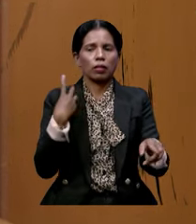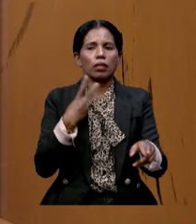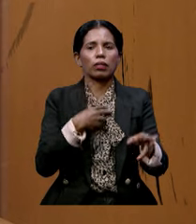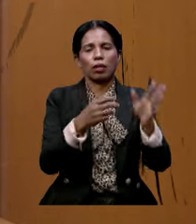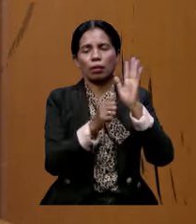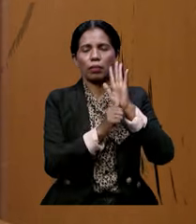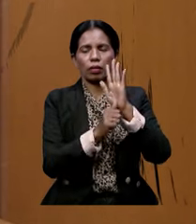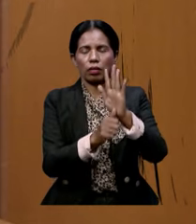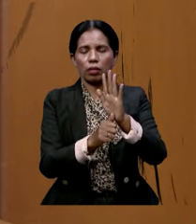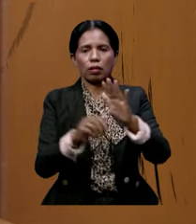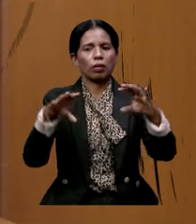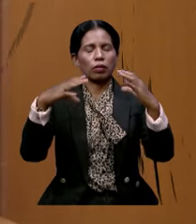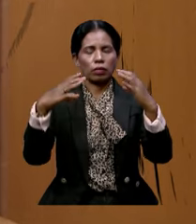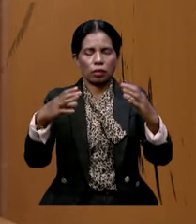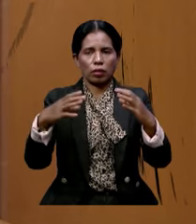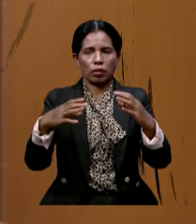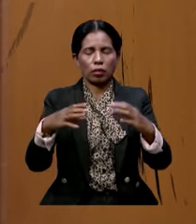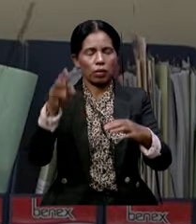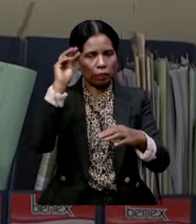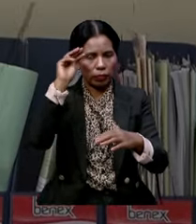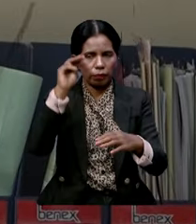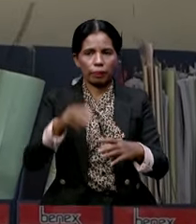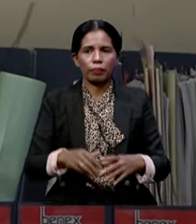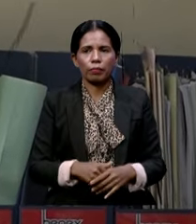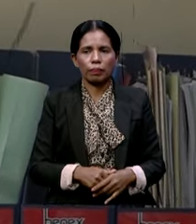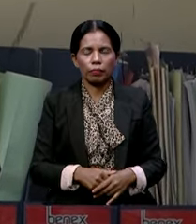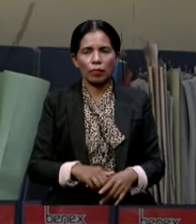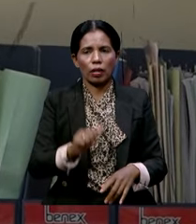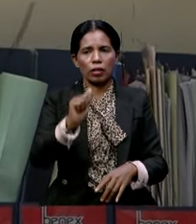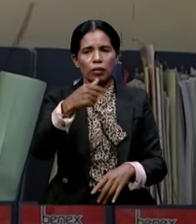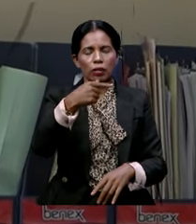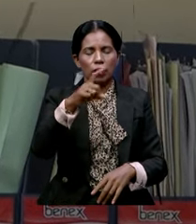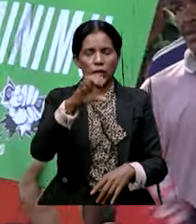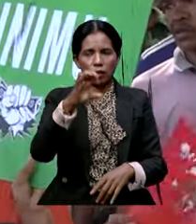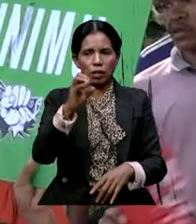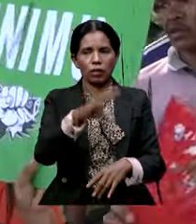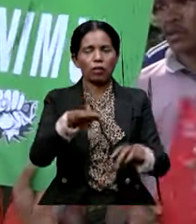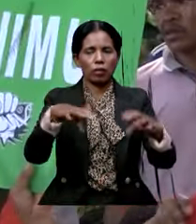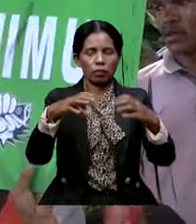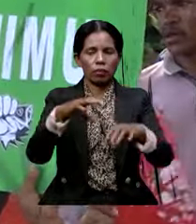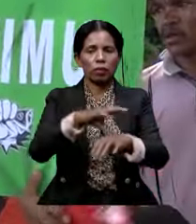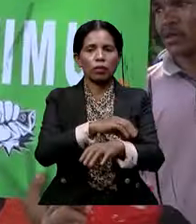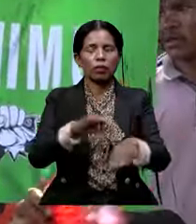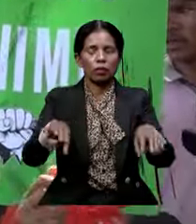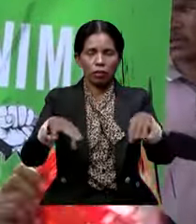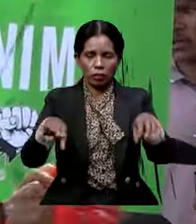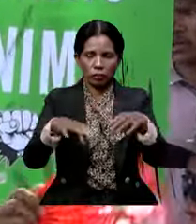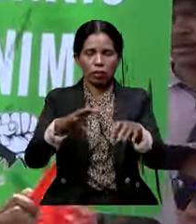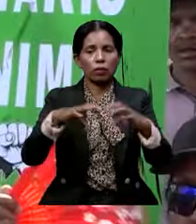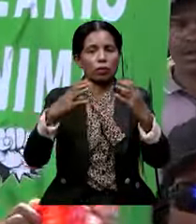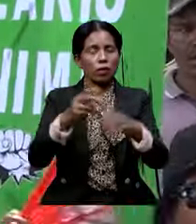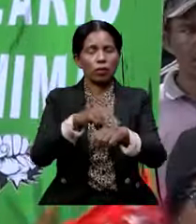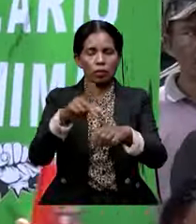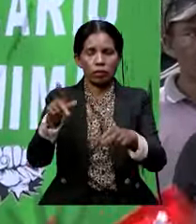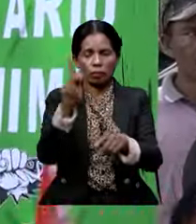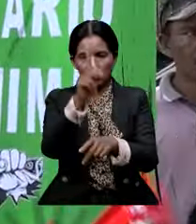apresenta para o Conselho de Ministro. Ângelo acrescenta Serviço Conselho Nacional do Trabalho União, mas pesquisa muito